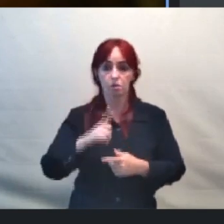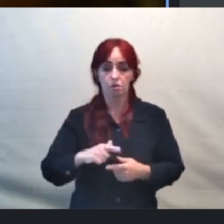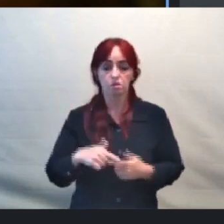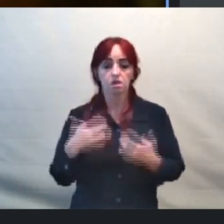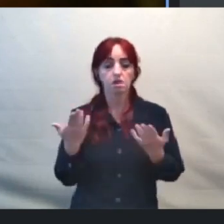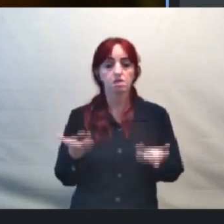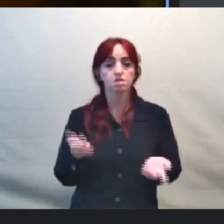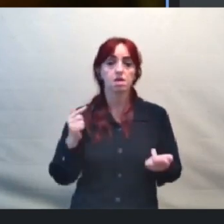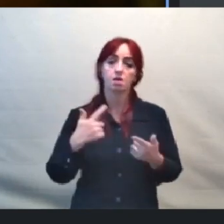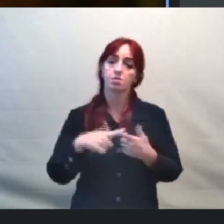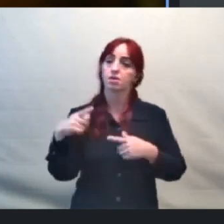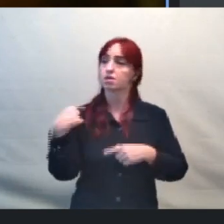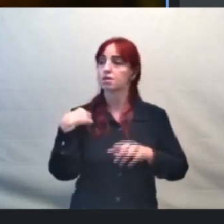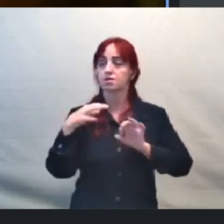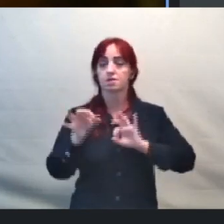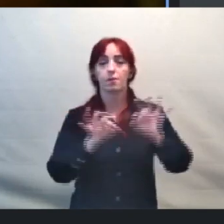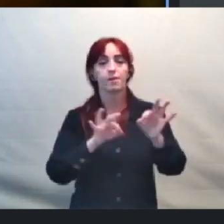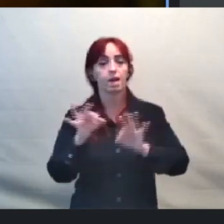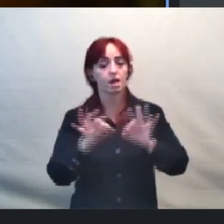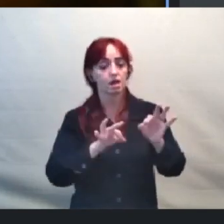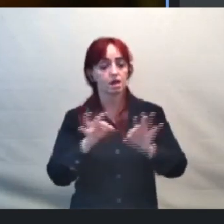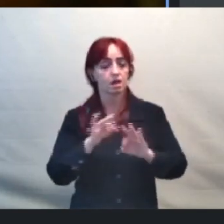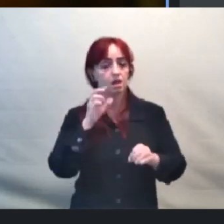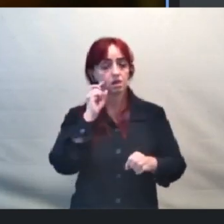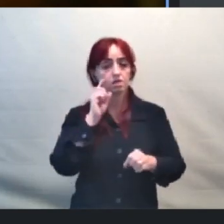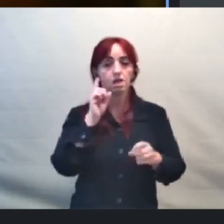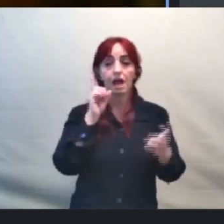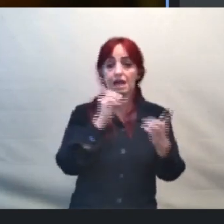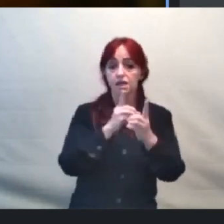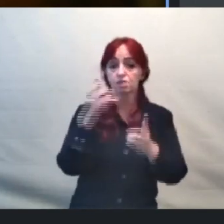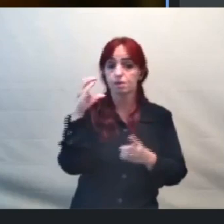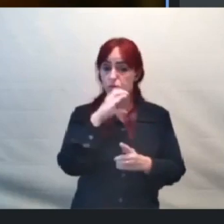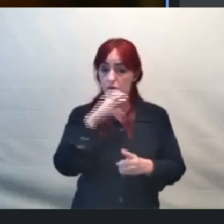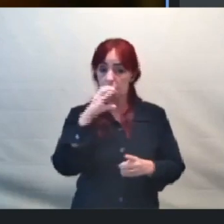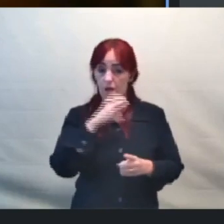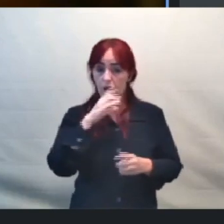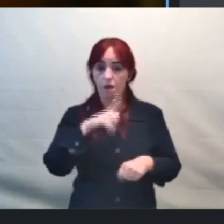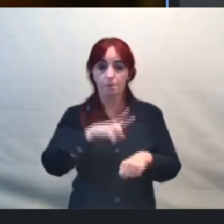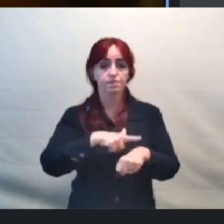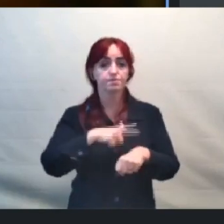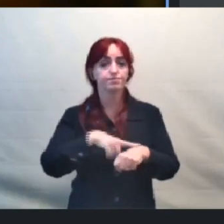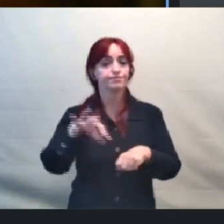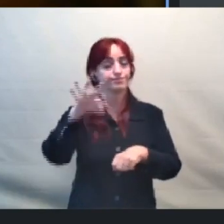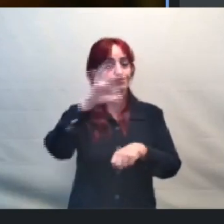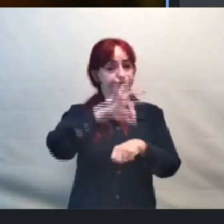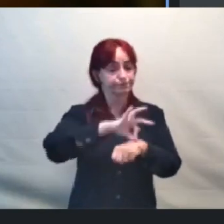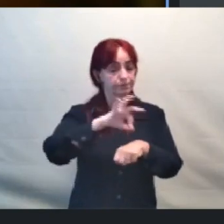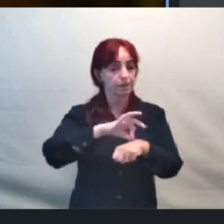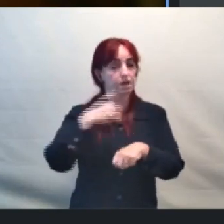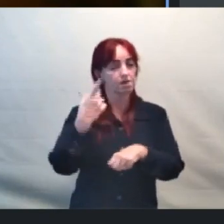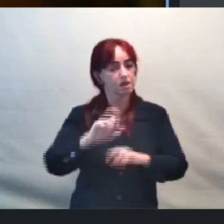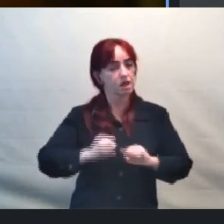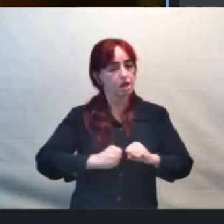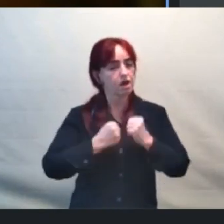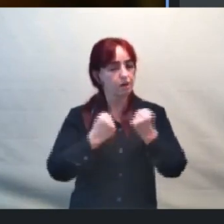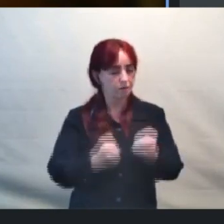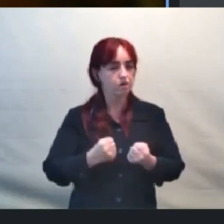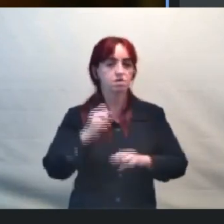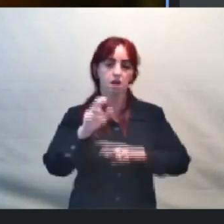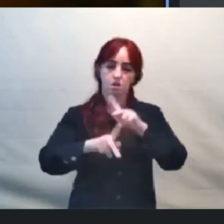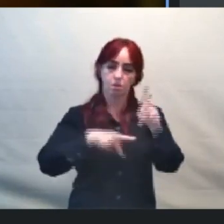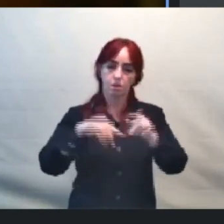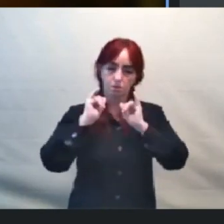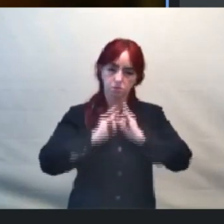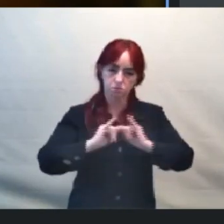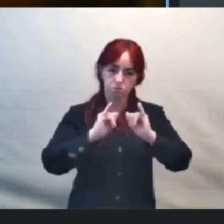pelo nosso plano de contingência de atendimento rápido e em tempo dos casos de dengue. Então, a gente tem reforçado isso muito com a população, aos